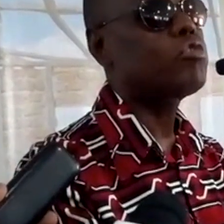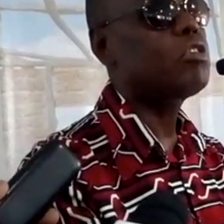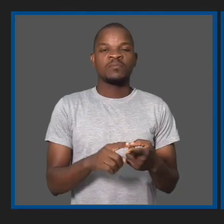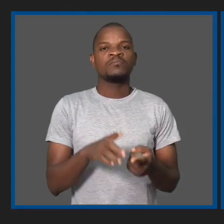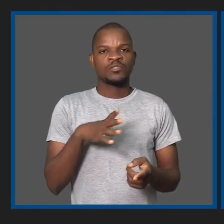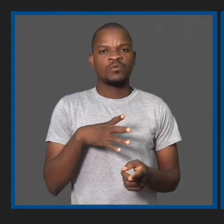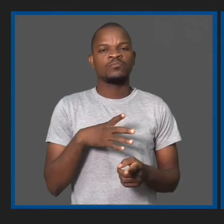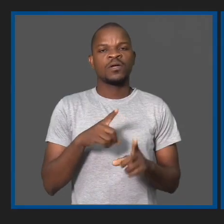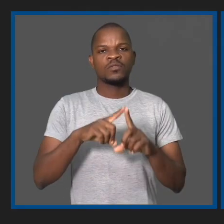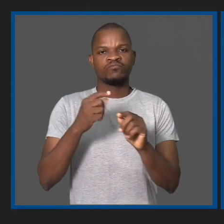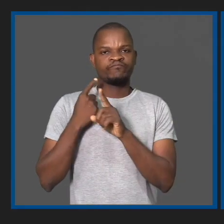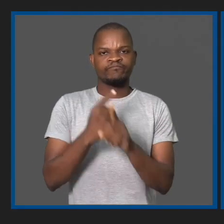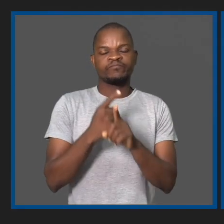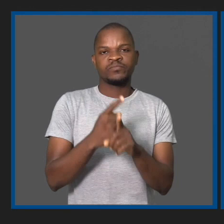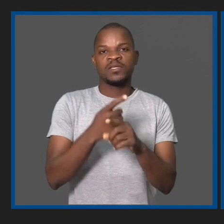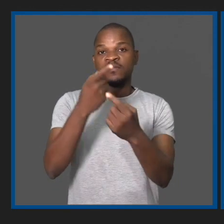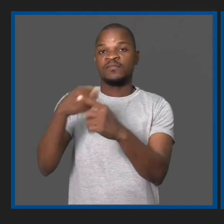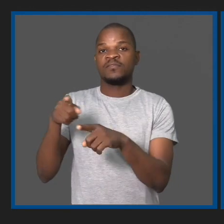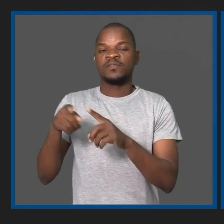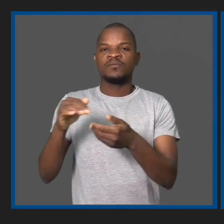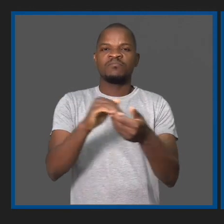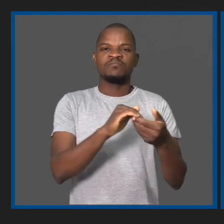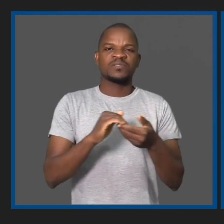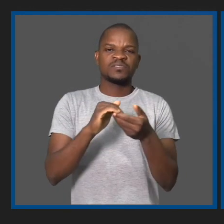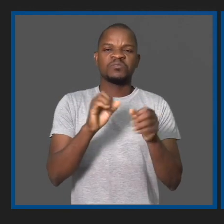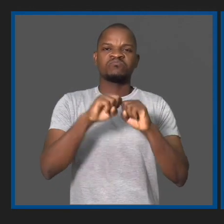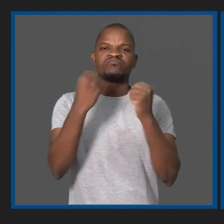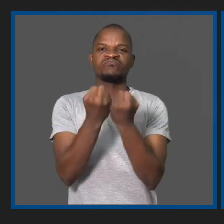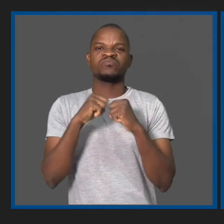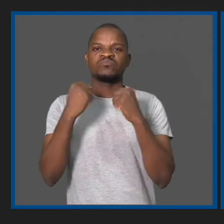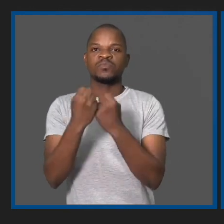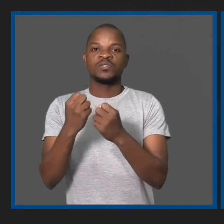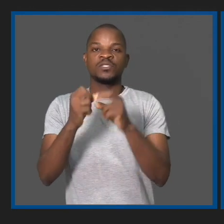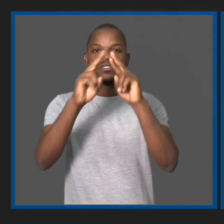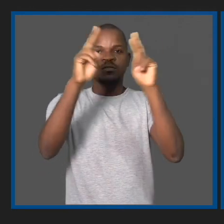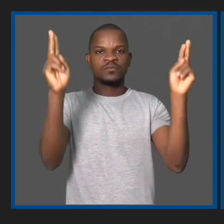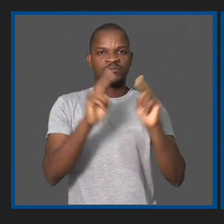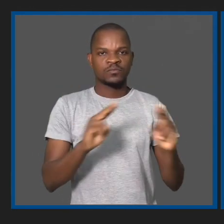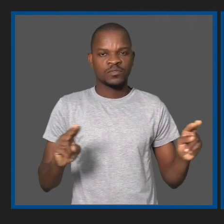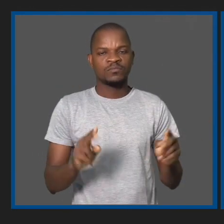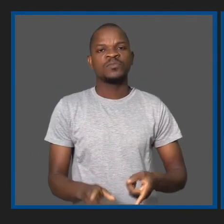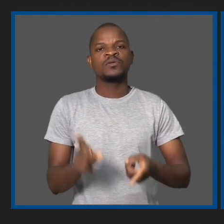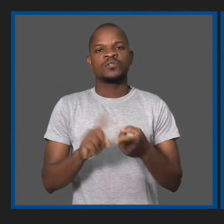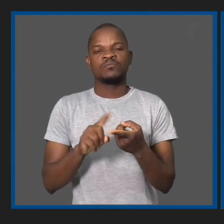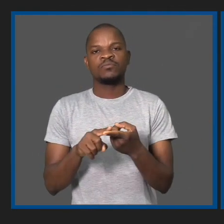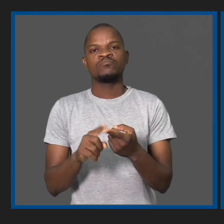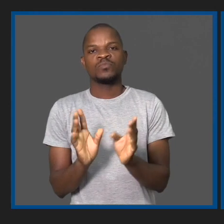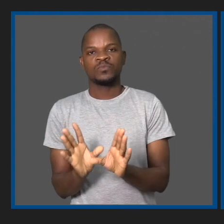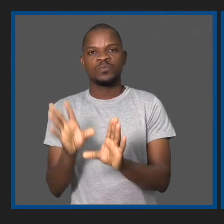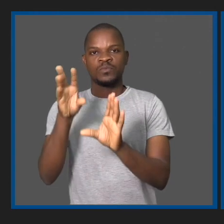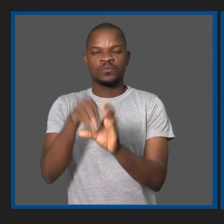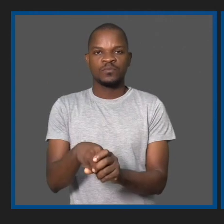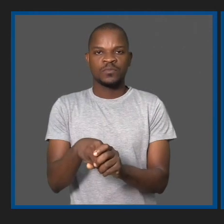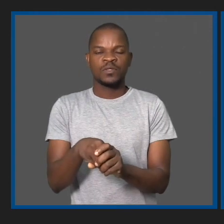espaço de tempo. Há um comitimento de parceiros internacionais, mas que também começa a